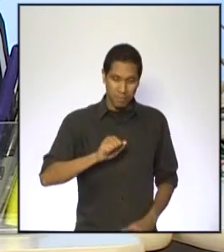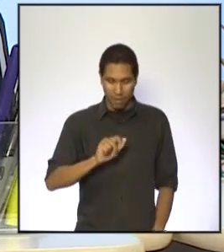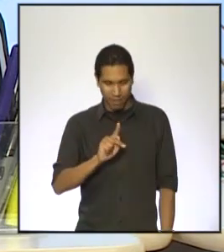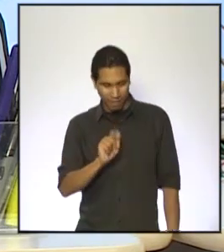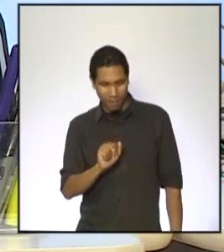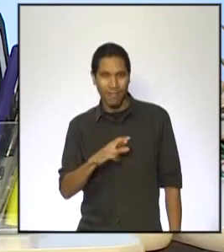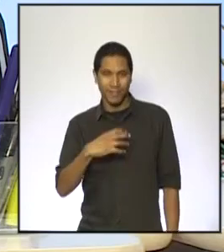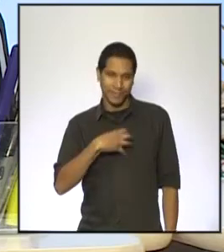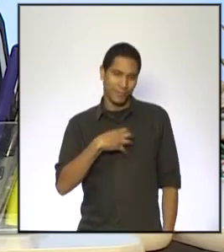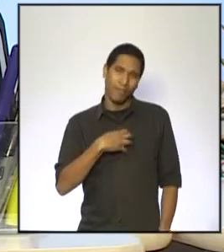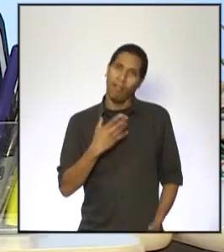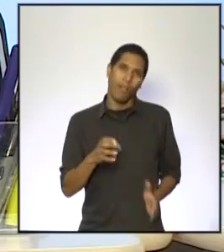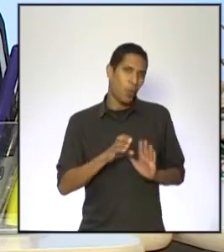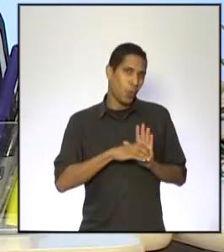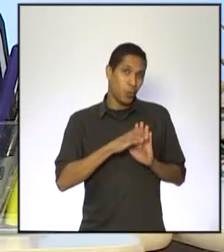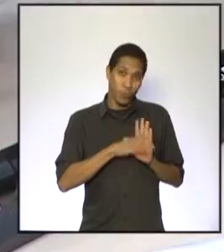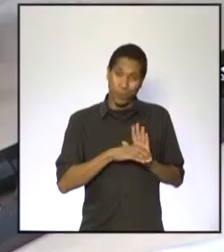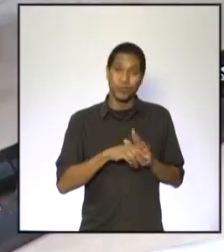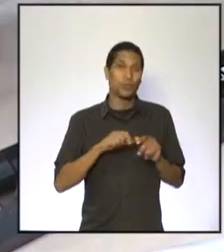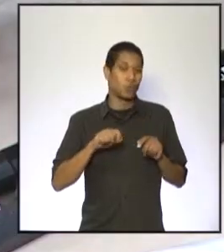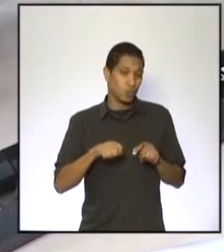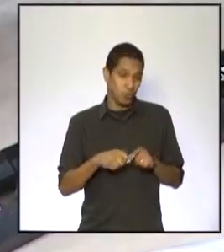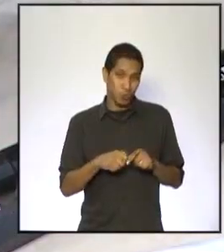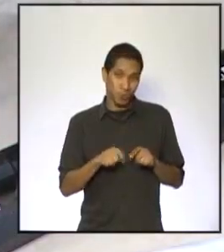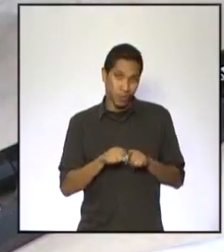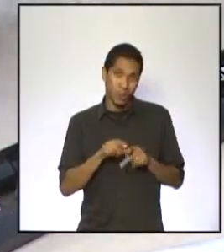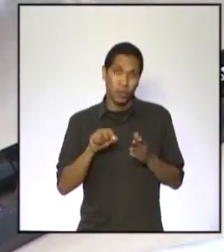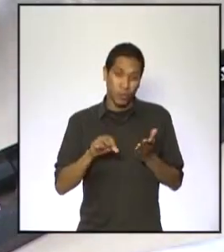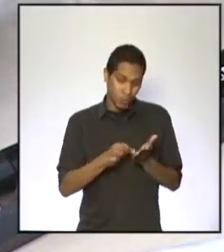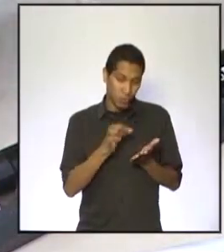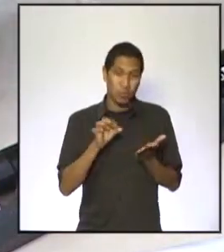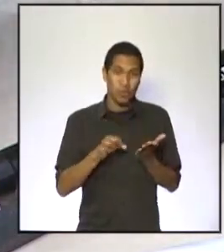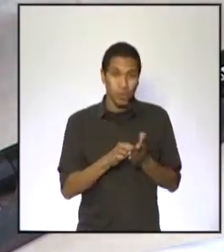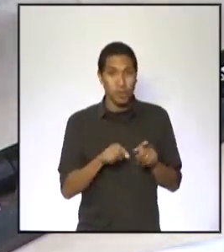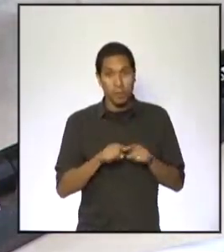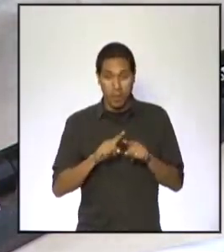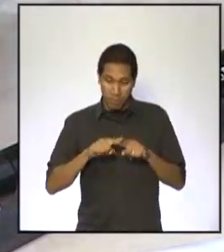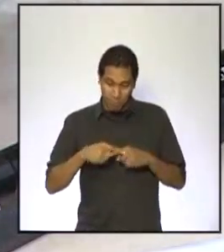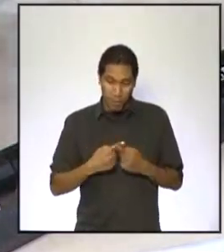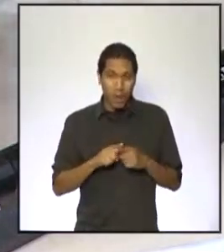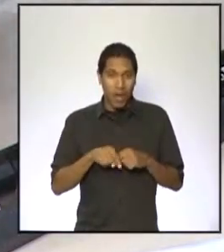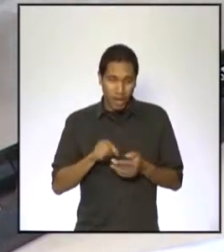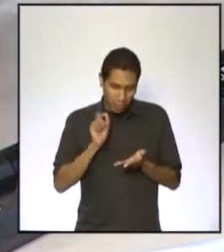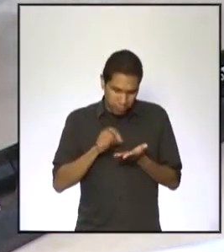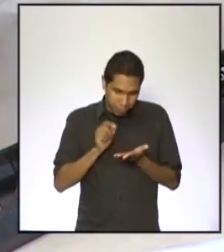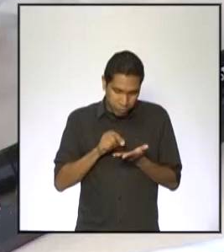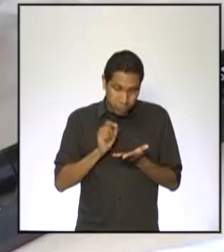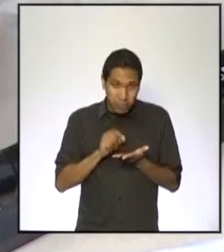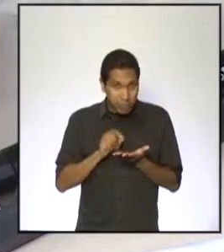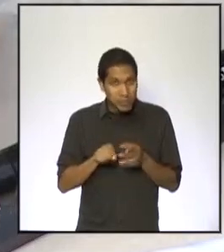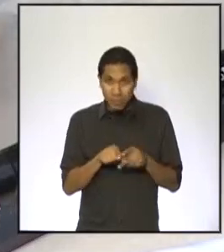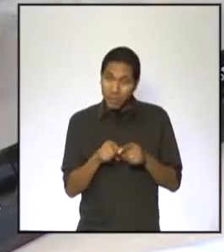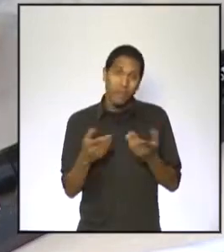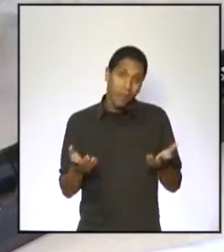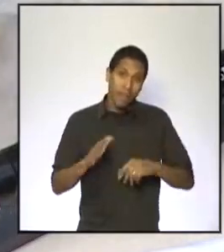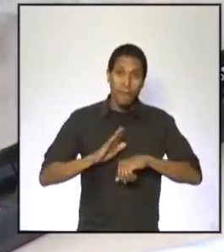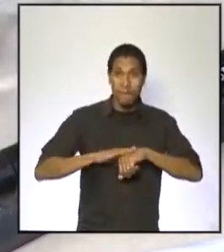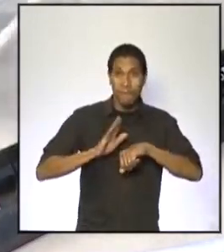conceitos, inclusive costura, bordado, já que envolve o fazer, também é considerado uma atividade